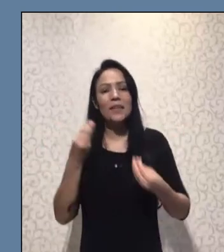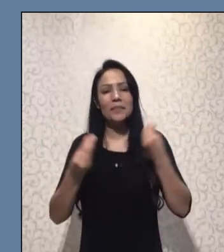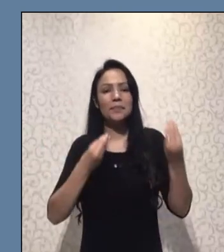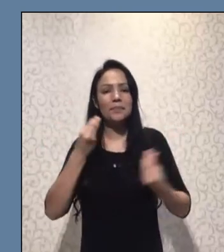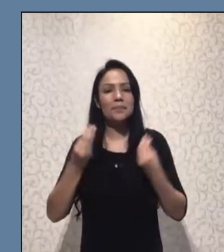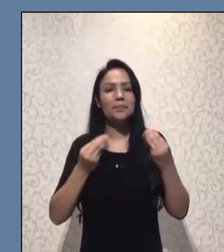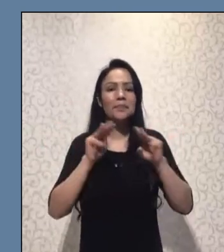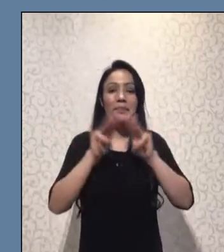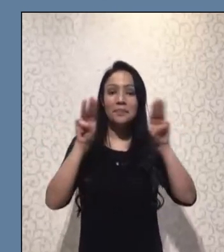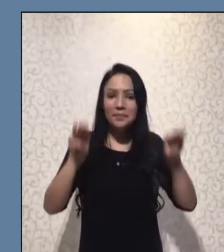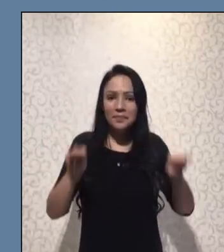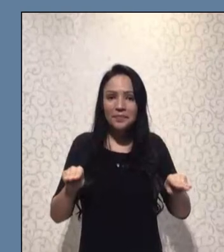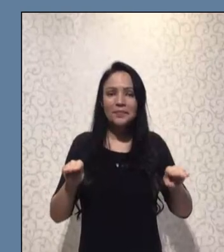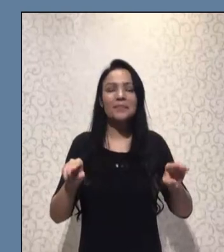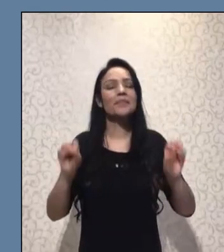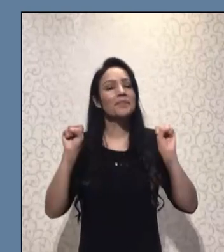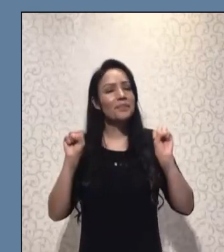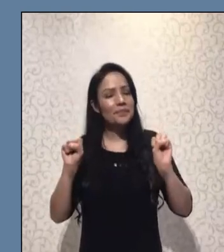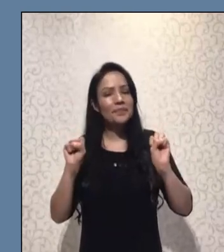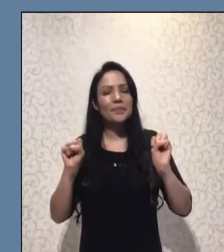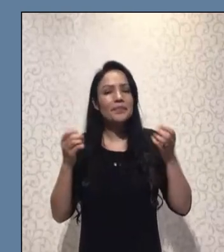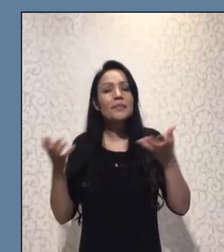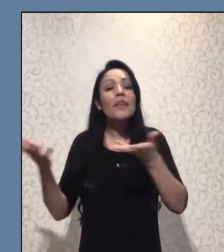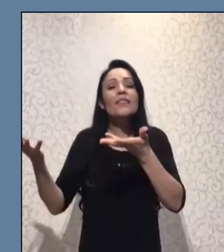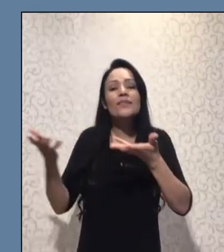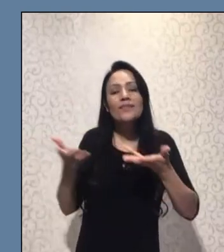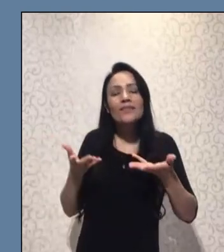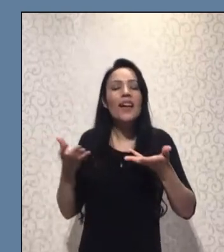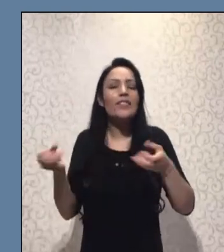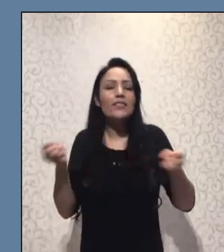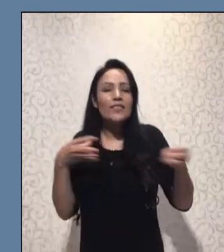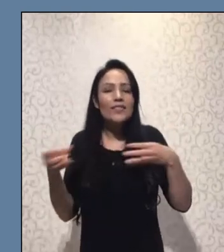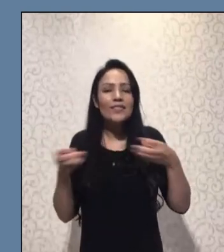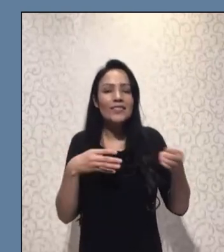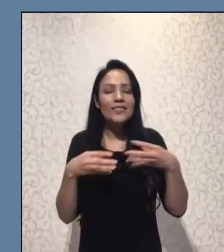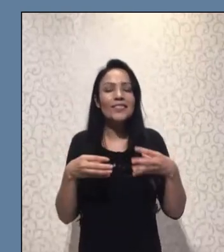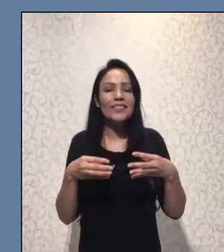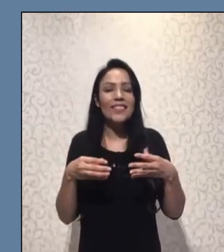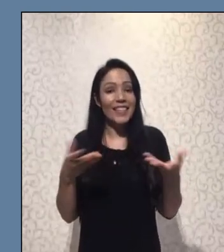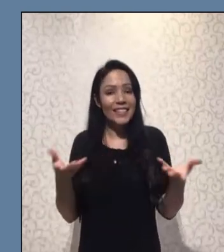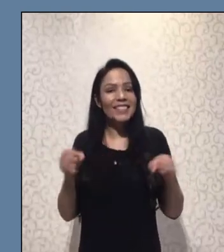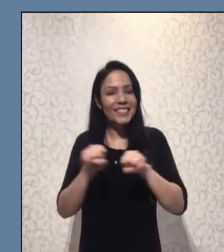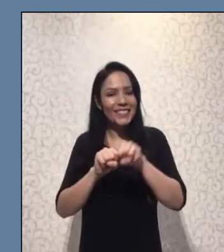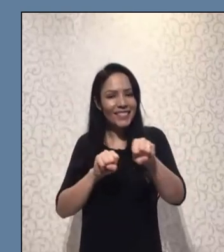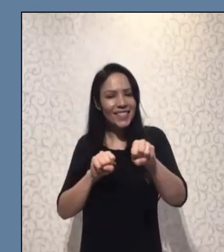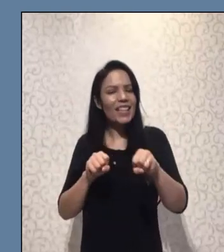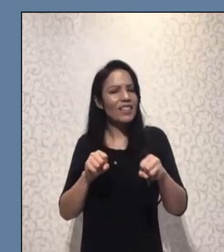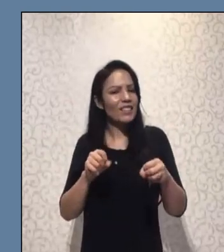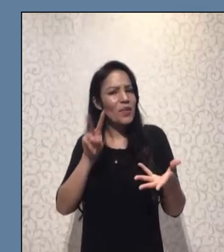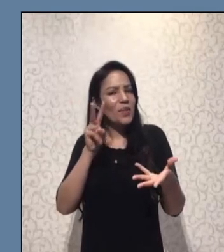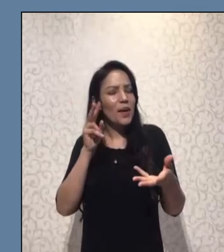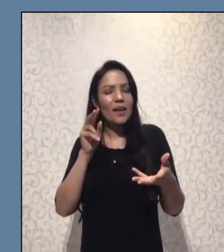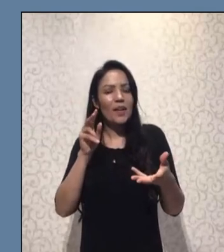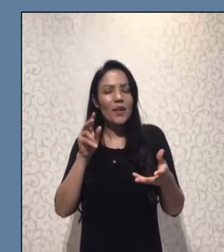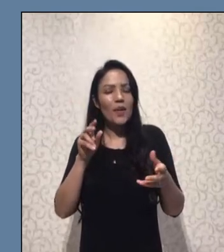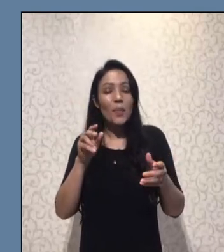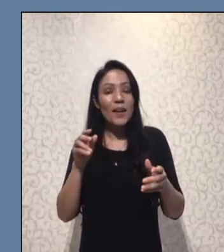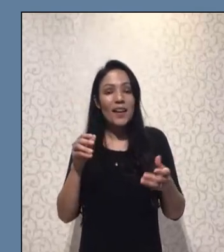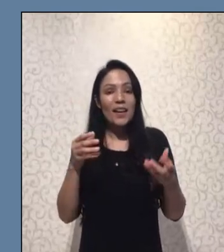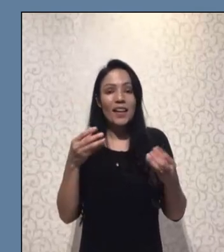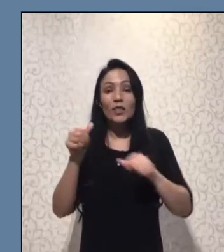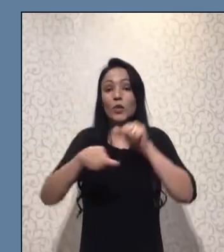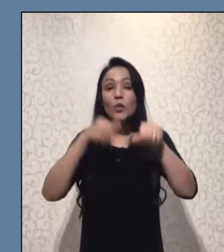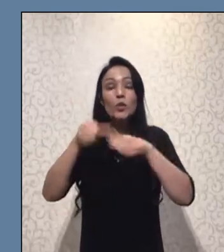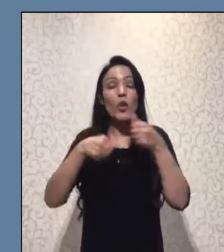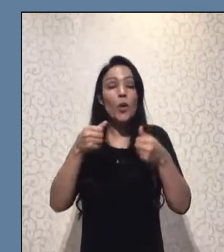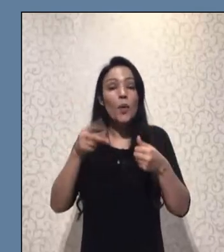pode evocar novas formas de uma formação do olhar, que foi uma provocação da querida Andréa Nogueira aqui. Como